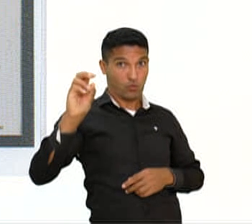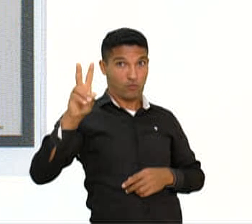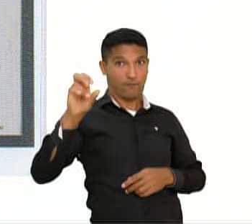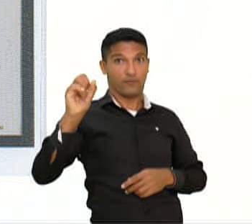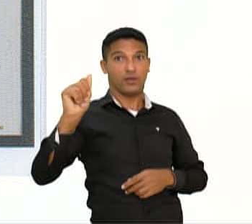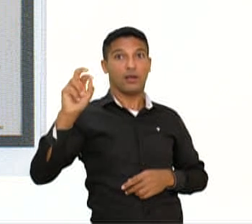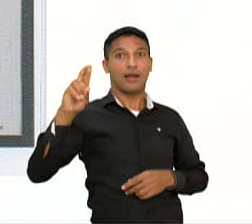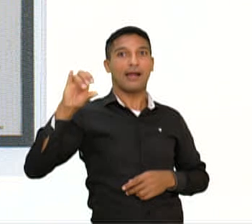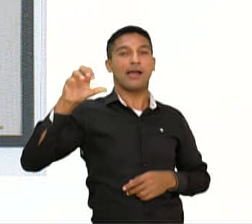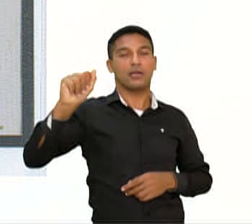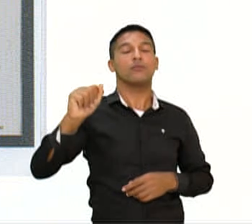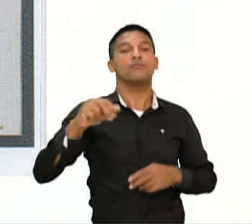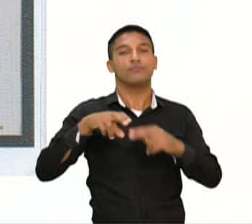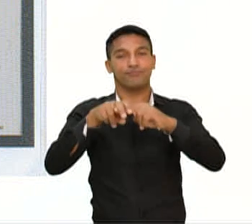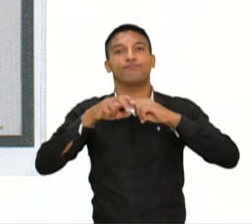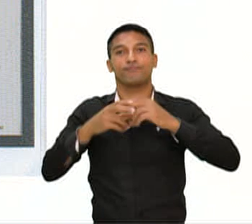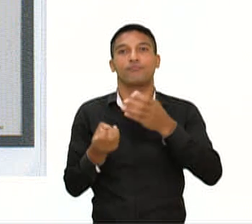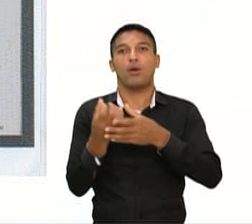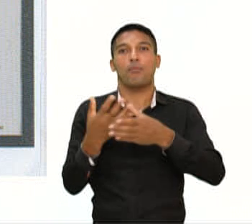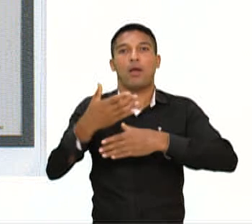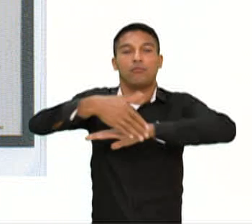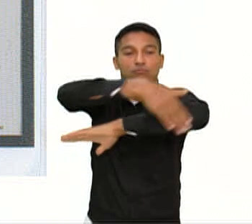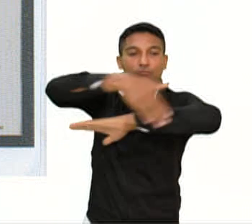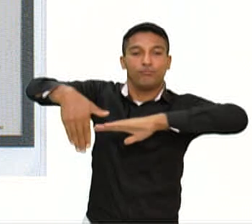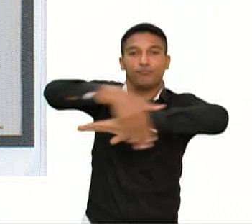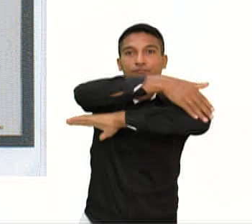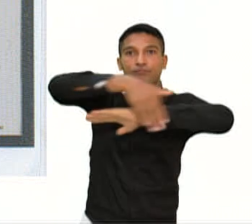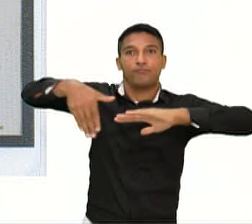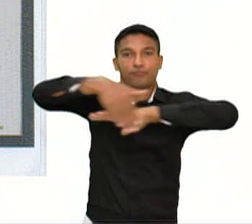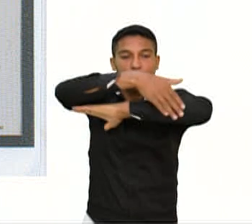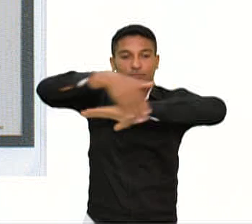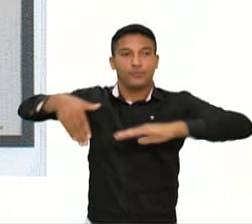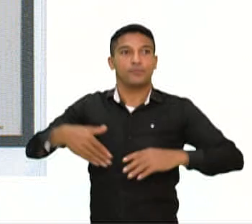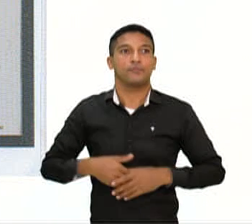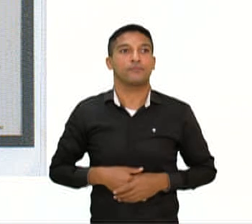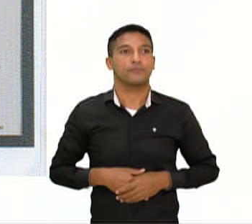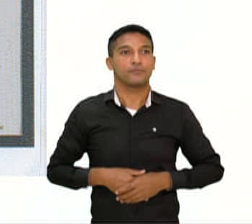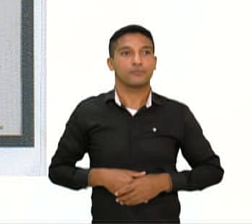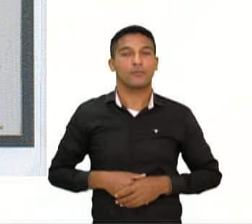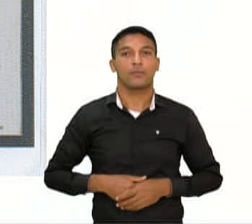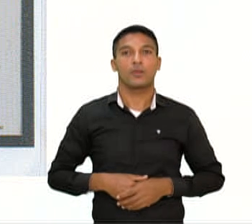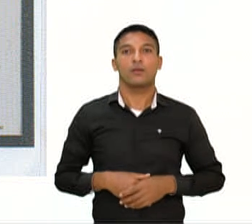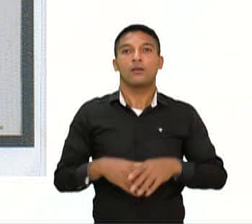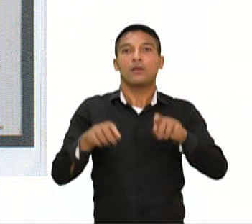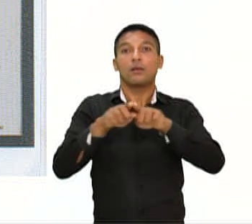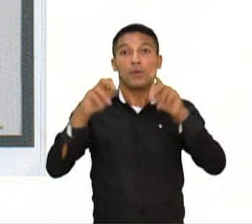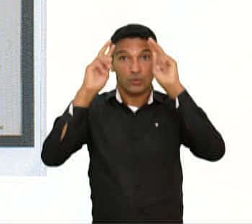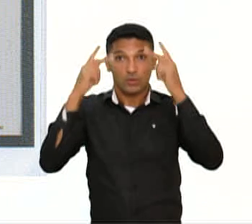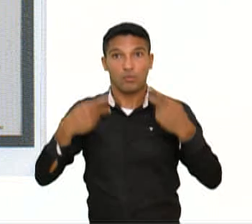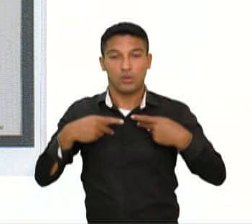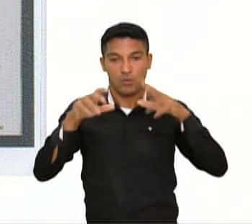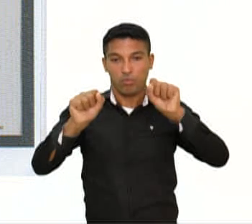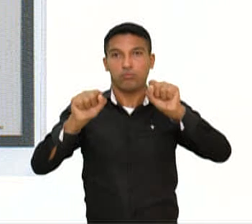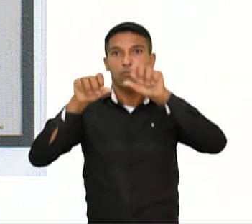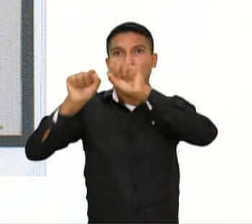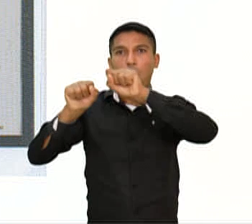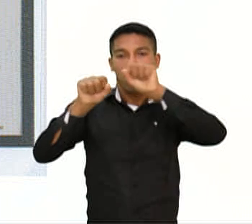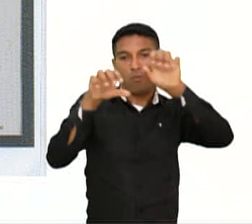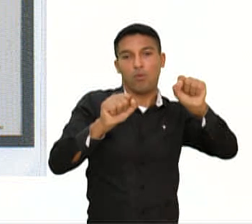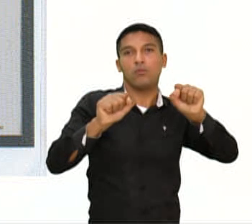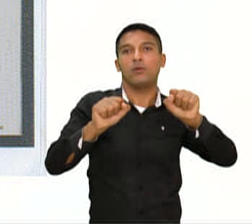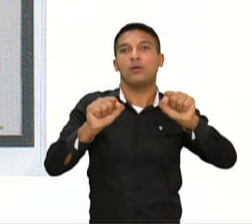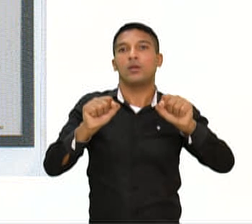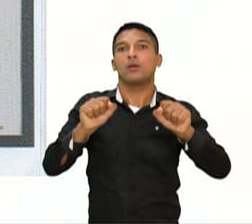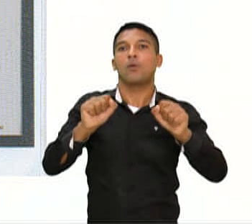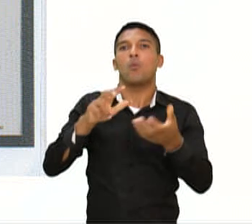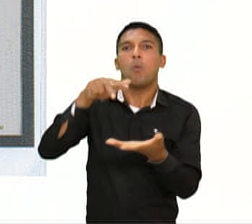chamadas mesorregiões. Nessas mesorregiões é para ter uma noção da ocupação literalmente humana. Então, em termos de cor, a